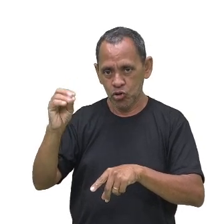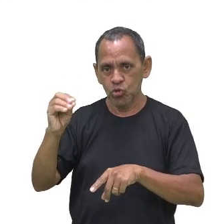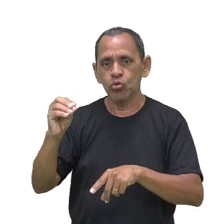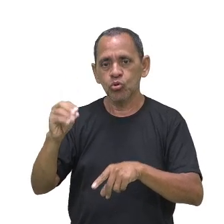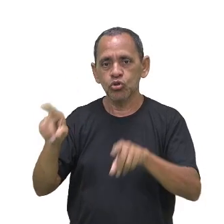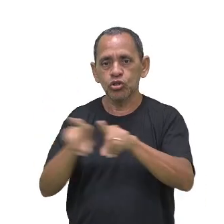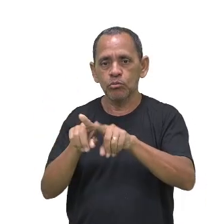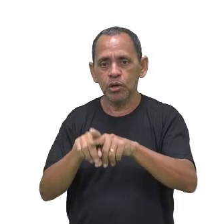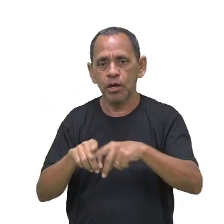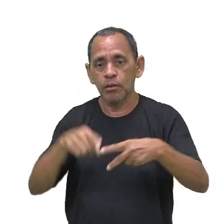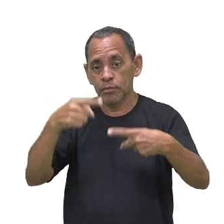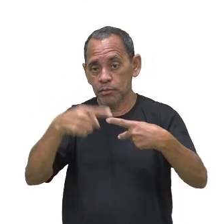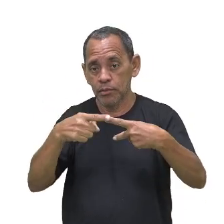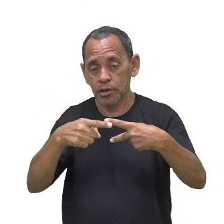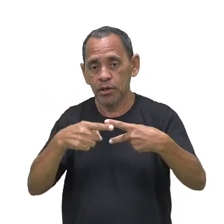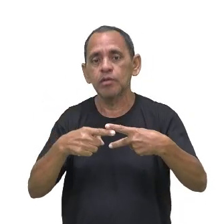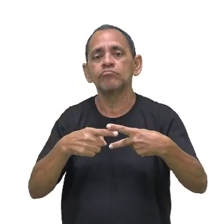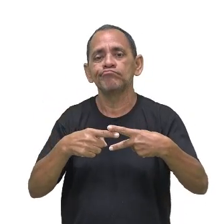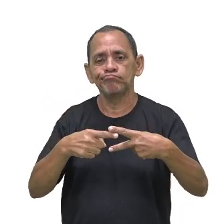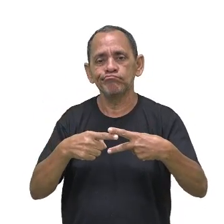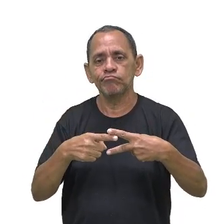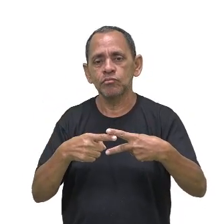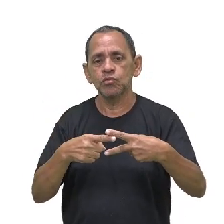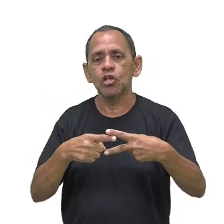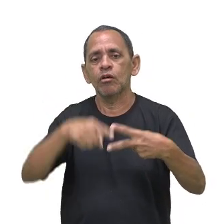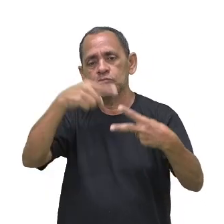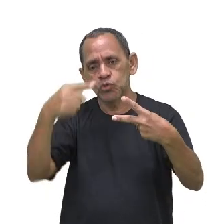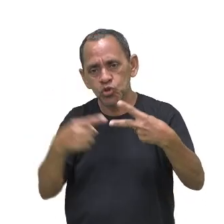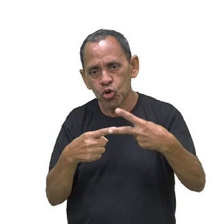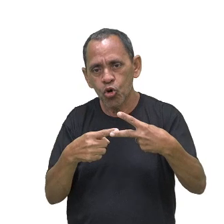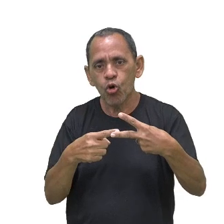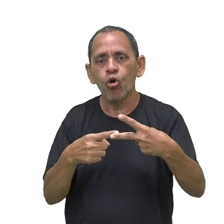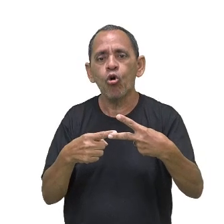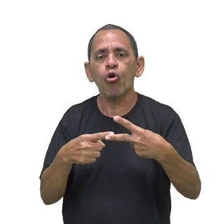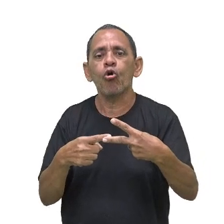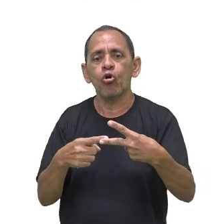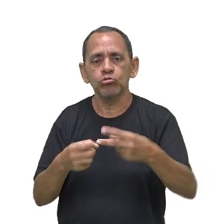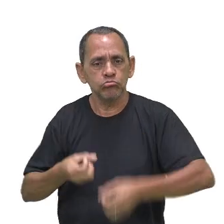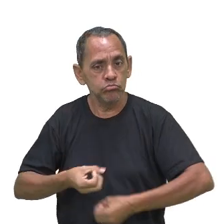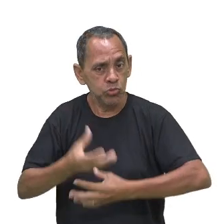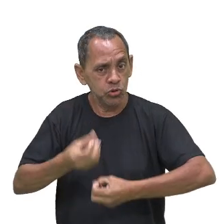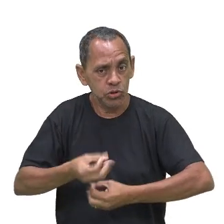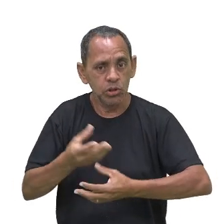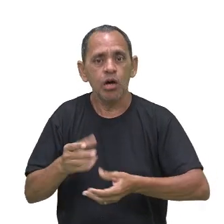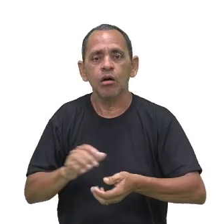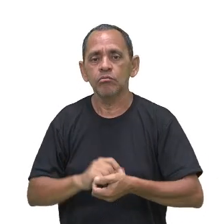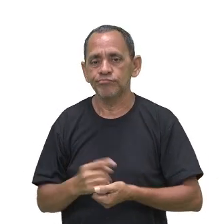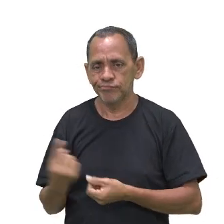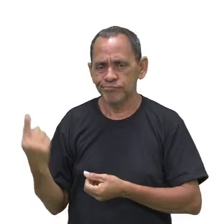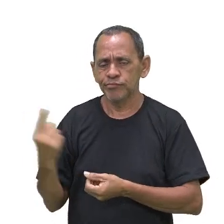Theodor Adorno e Max Horkheimer na obra Dialética do Esclarecimento, em